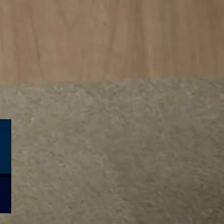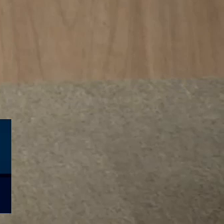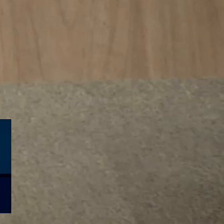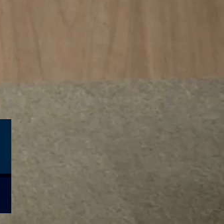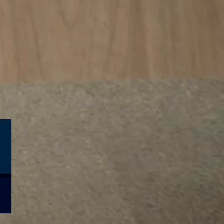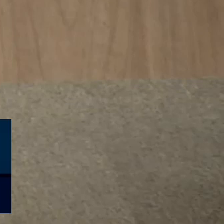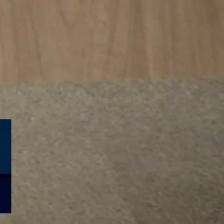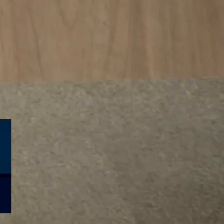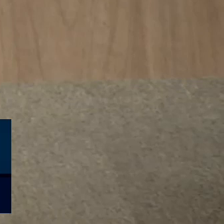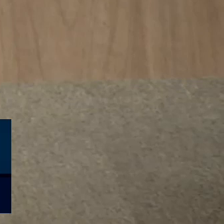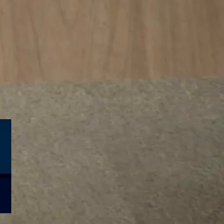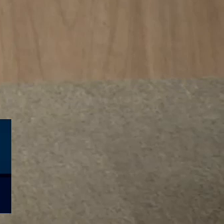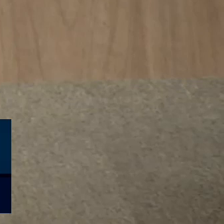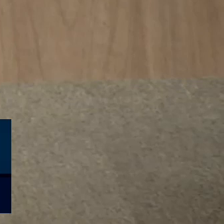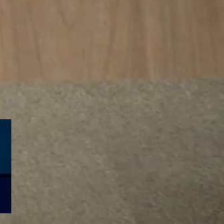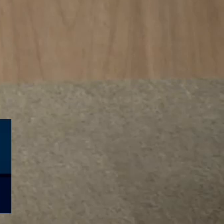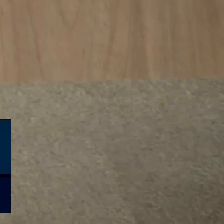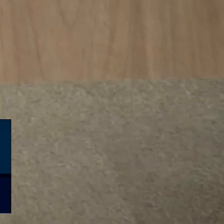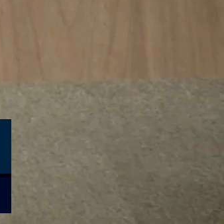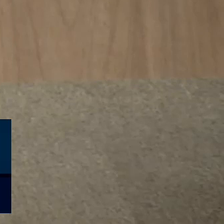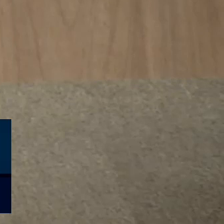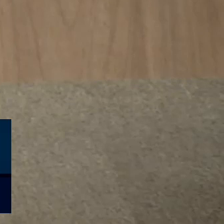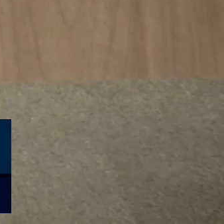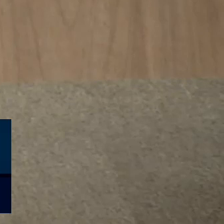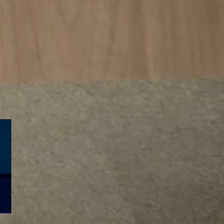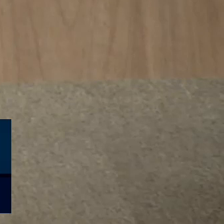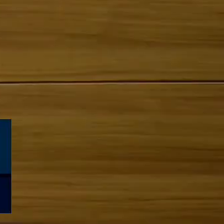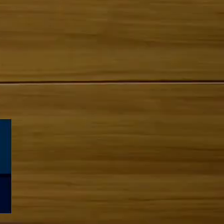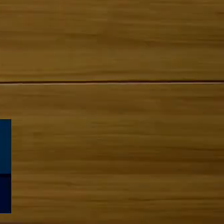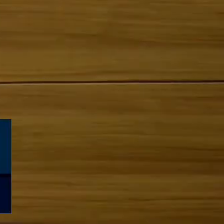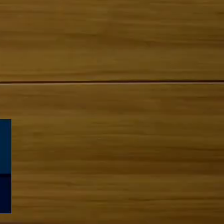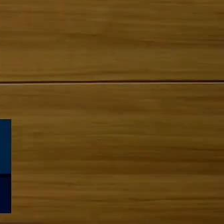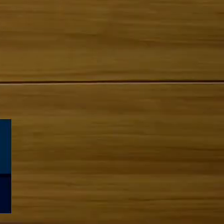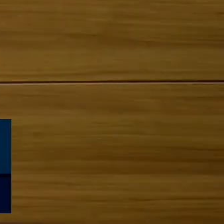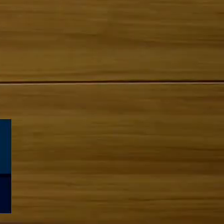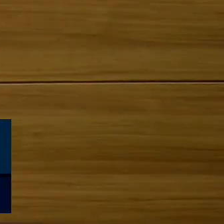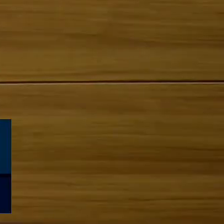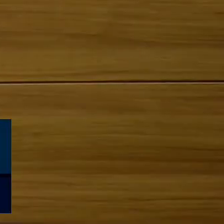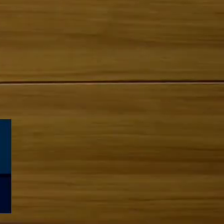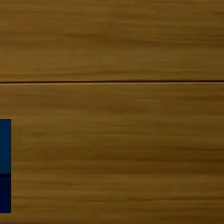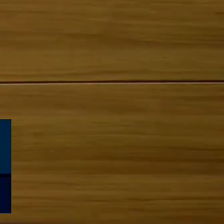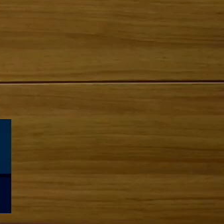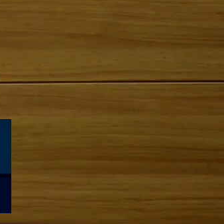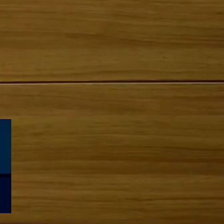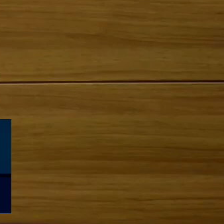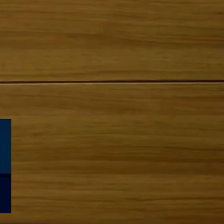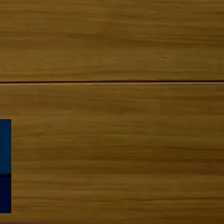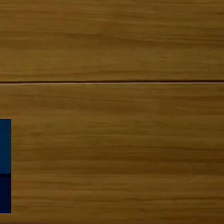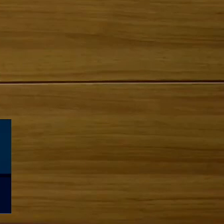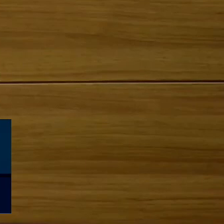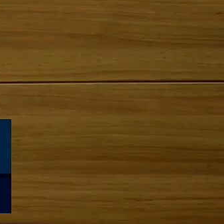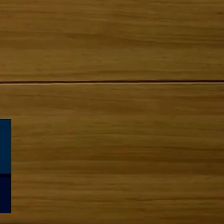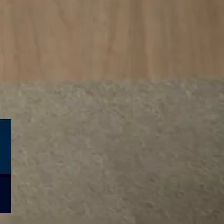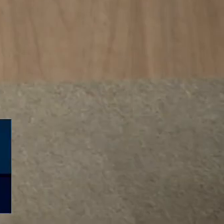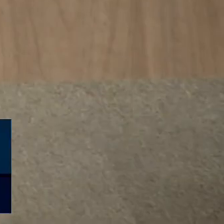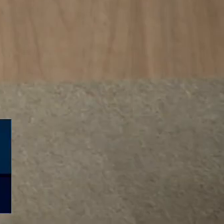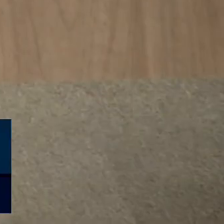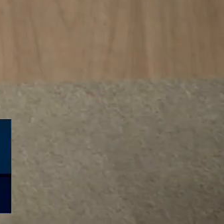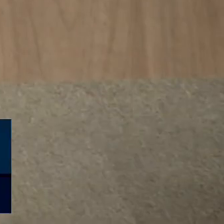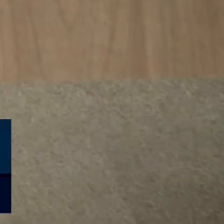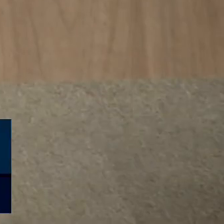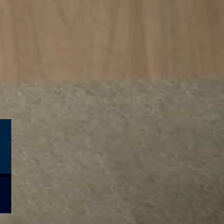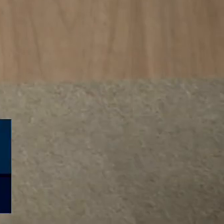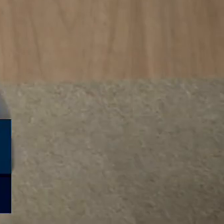Sergipano não é isso emenda parlamentar não então a gente fica muito preocupado com isso